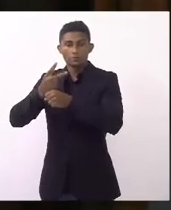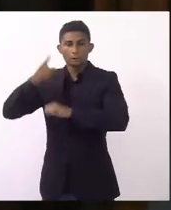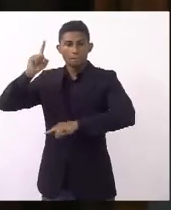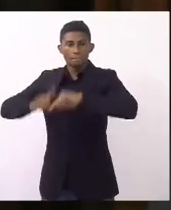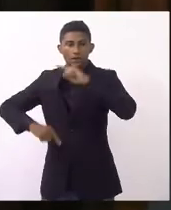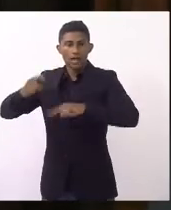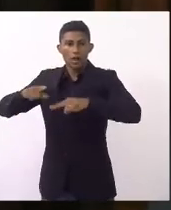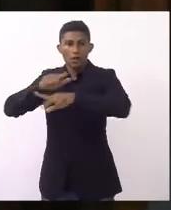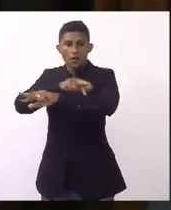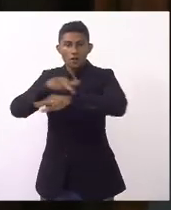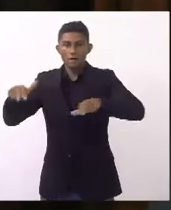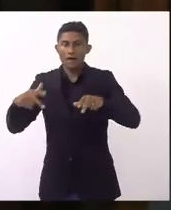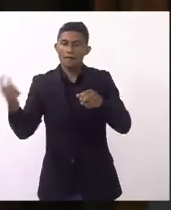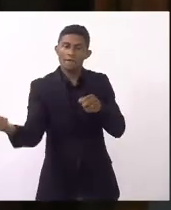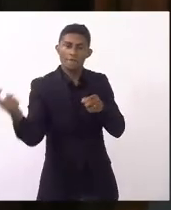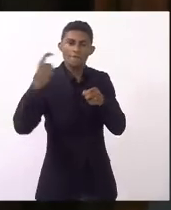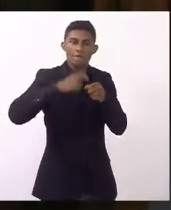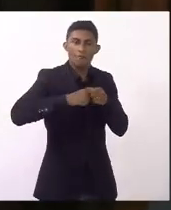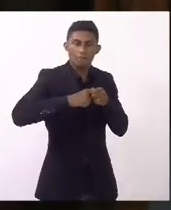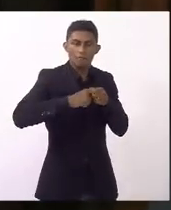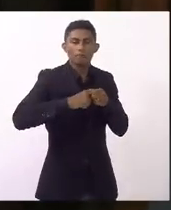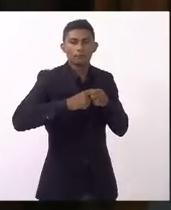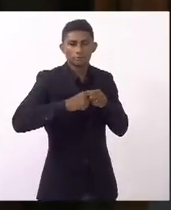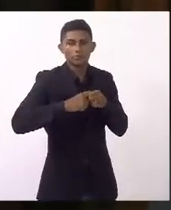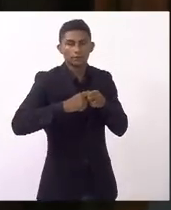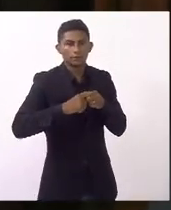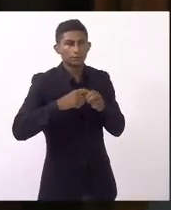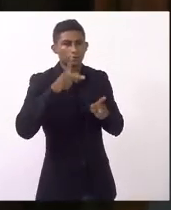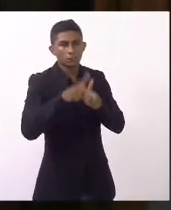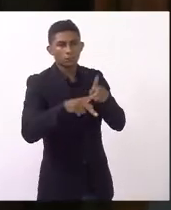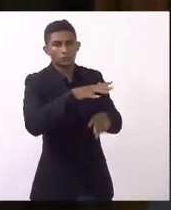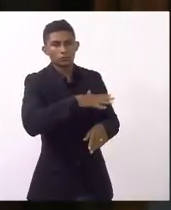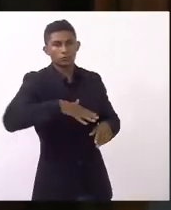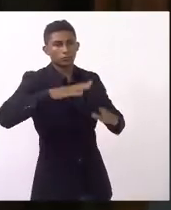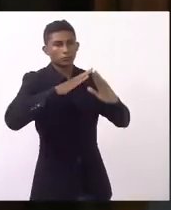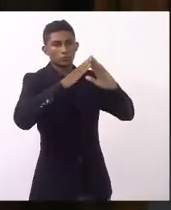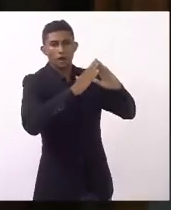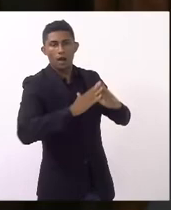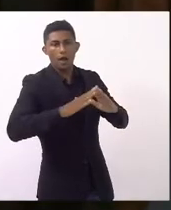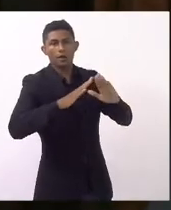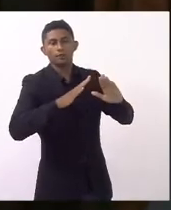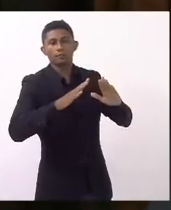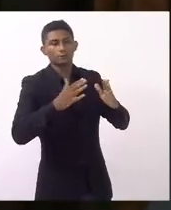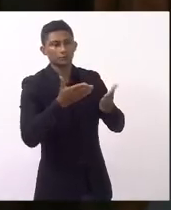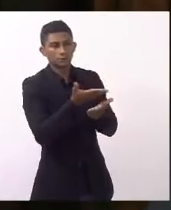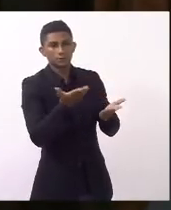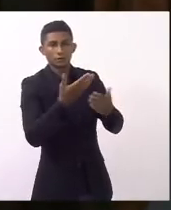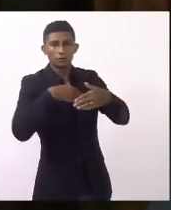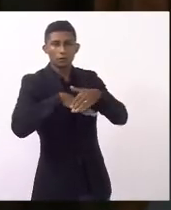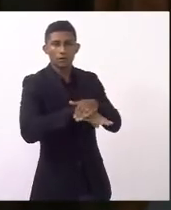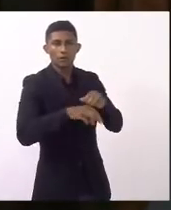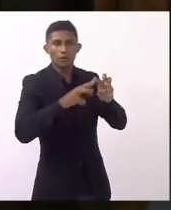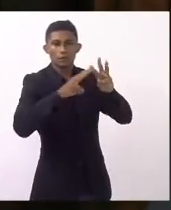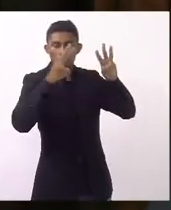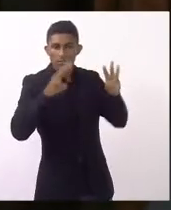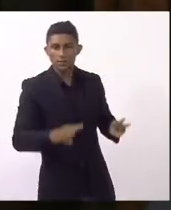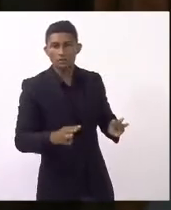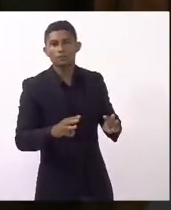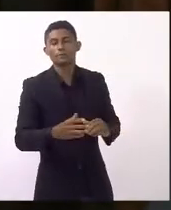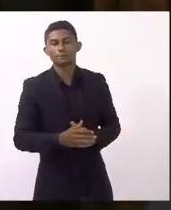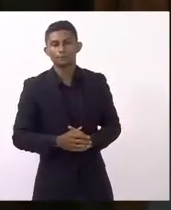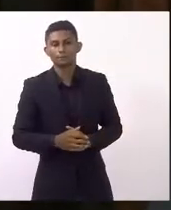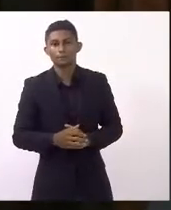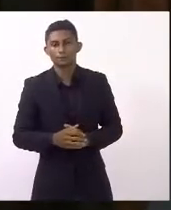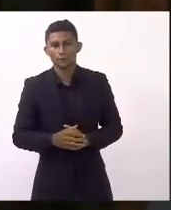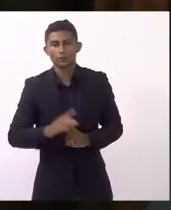peças fossem devolvido e simbolicamente para os povos de terreiro e guardadas no Museu da República Então